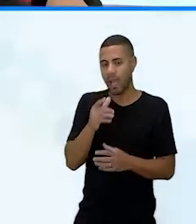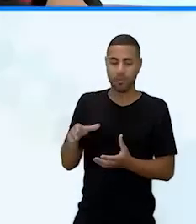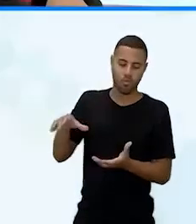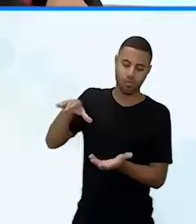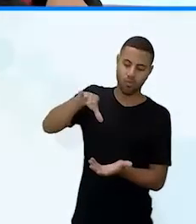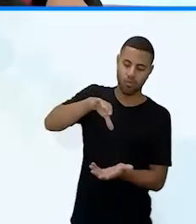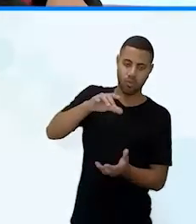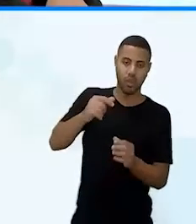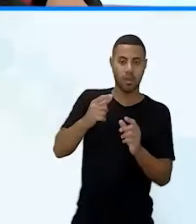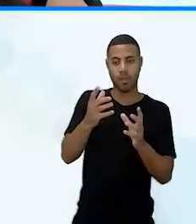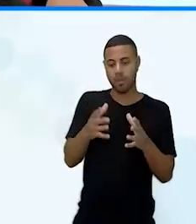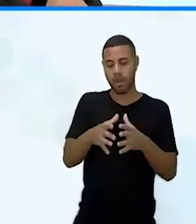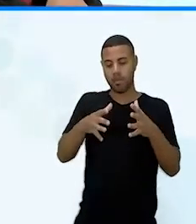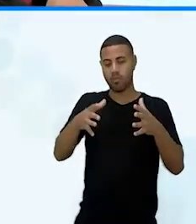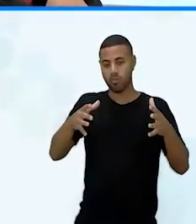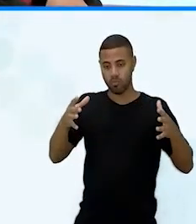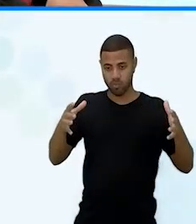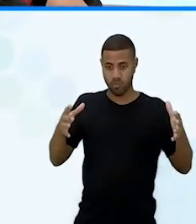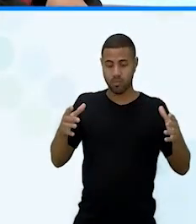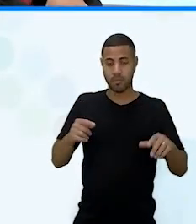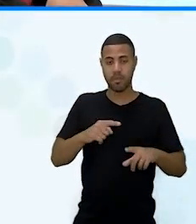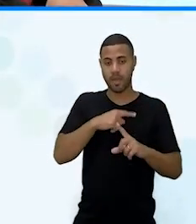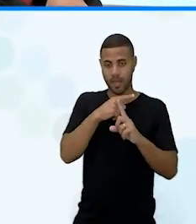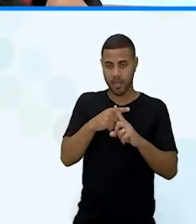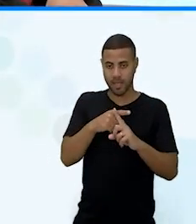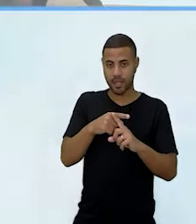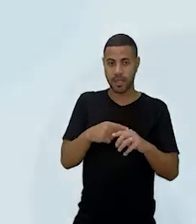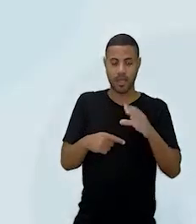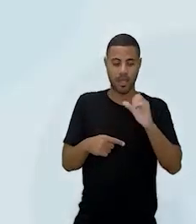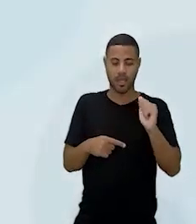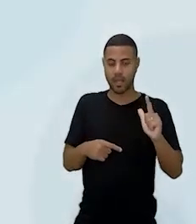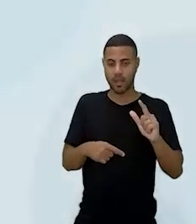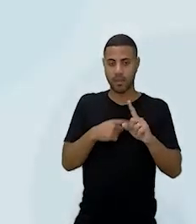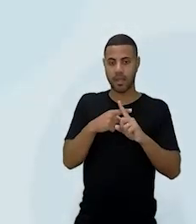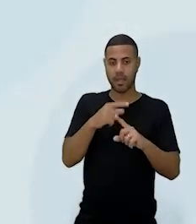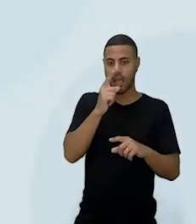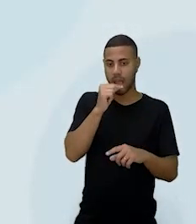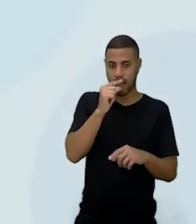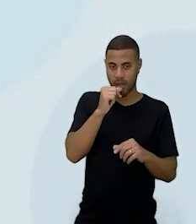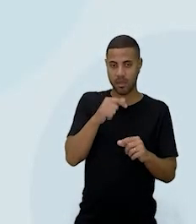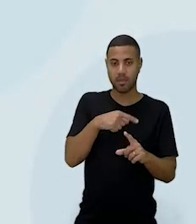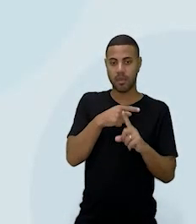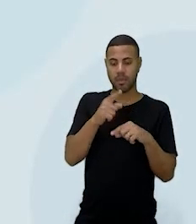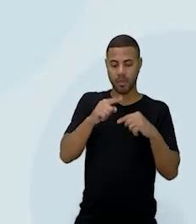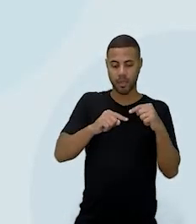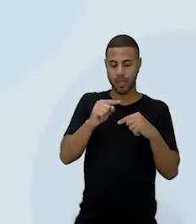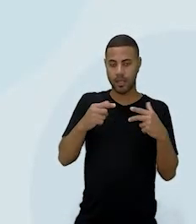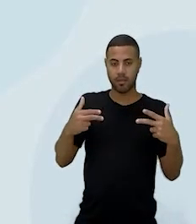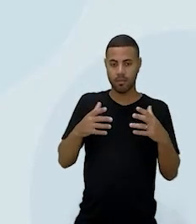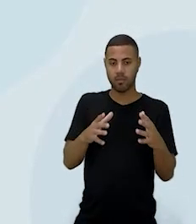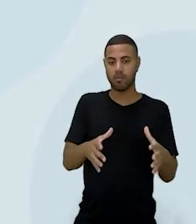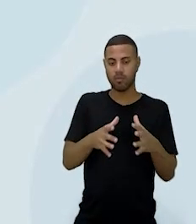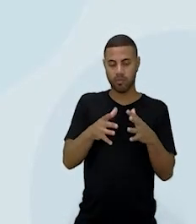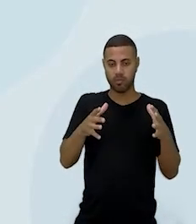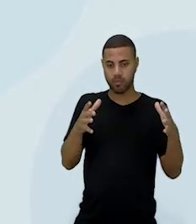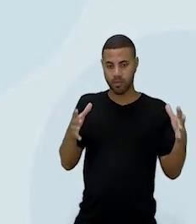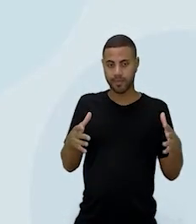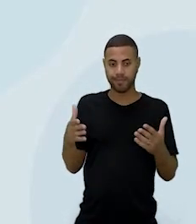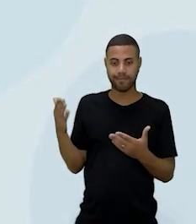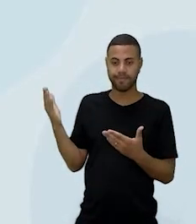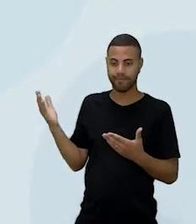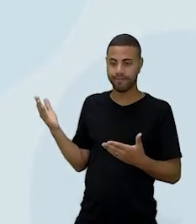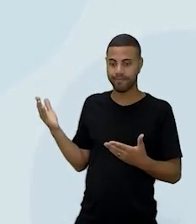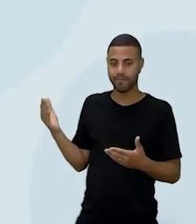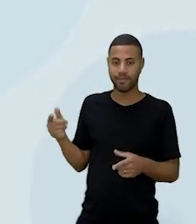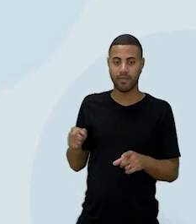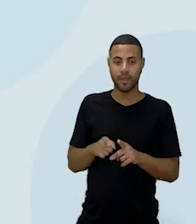né? Exatamente. A massa da água juntou-se à cal e aí gerou um ganho de material no final. Legal. Né? E aí nós temos